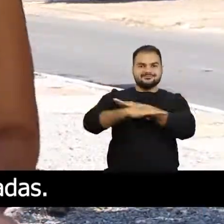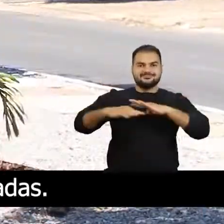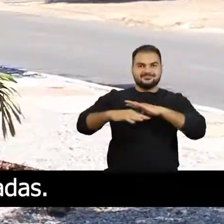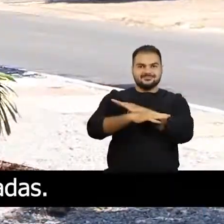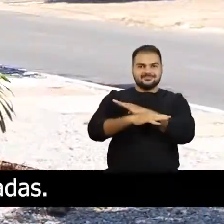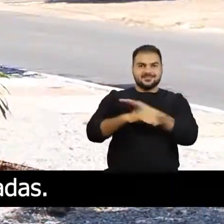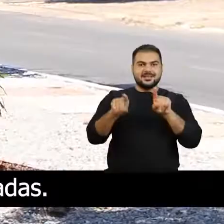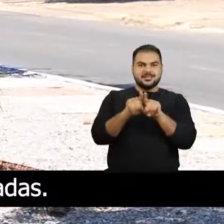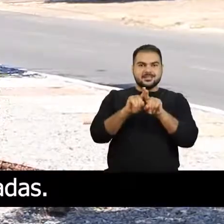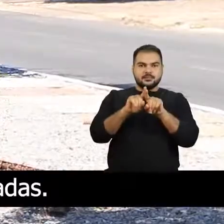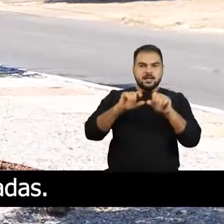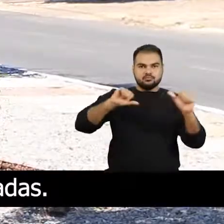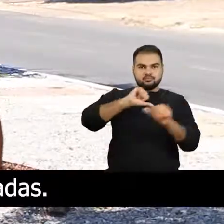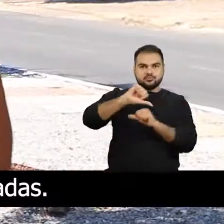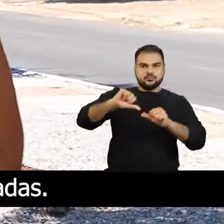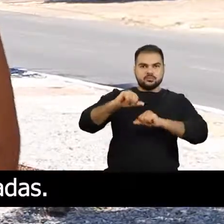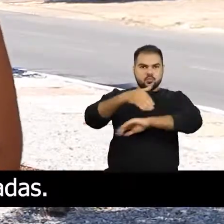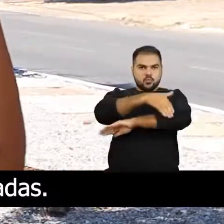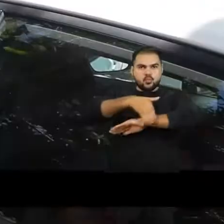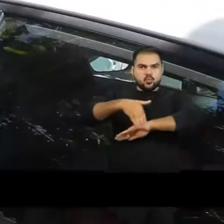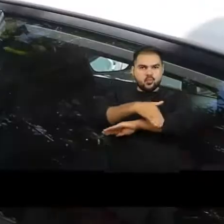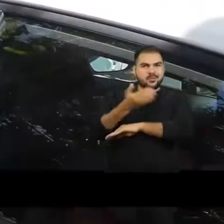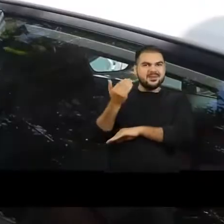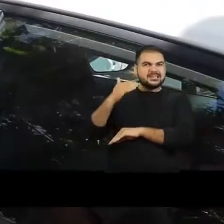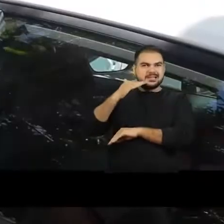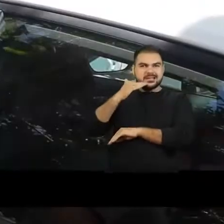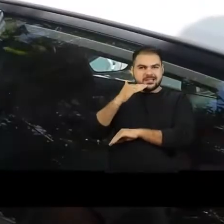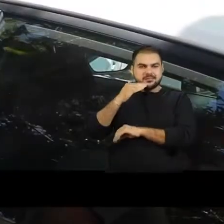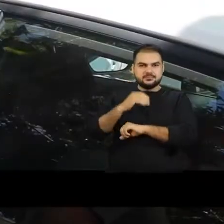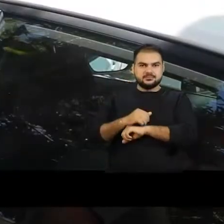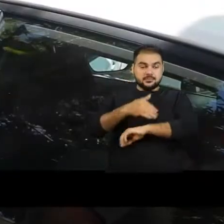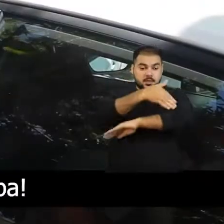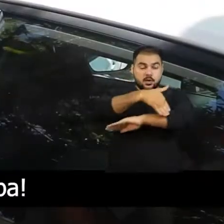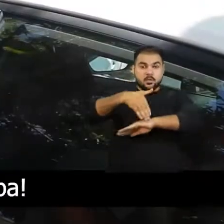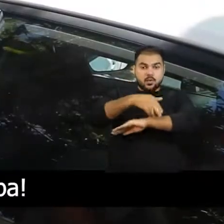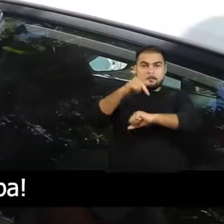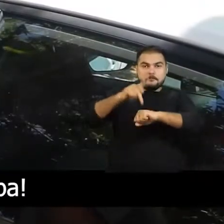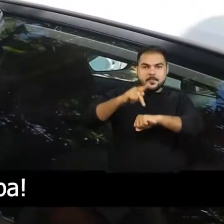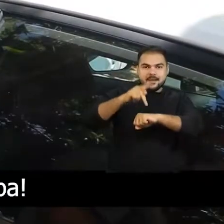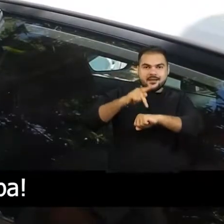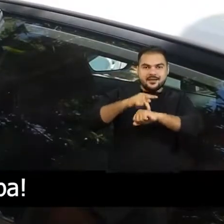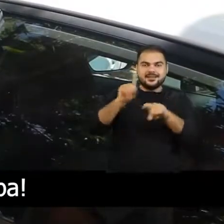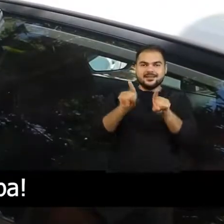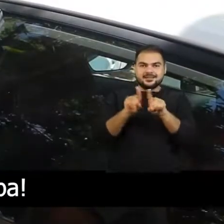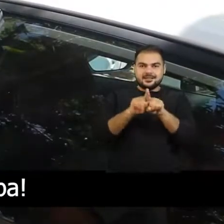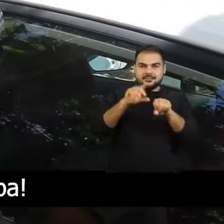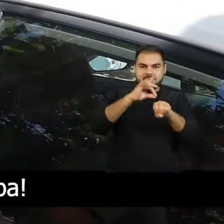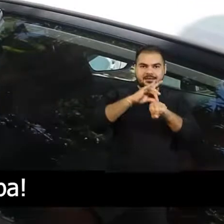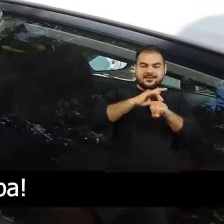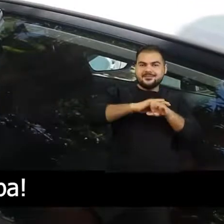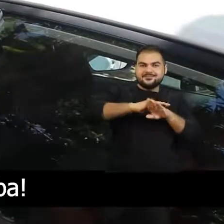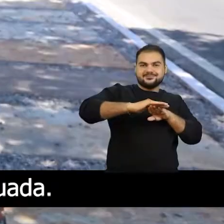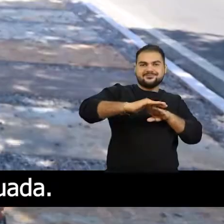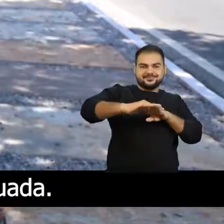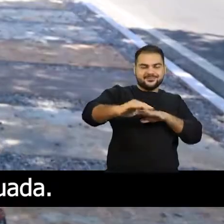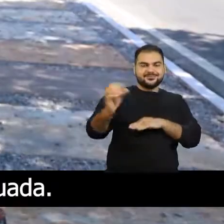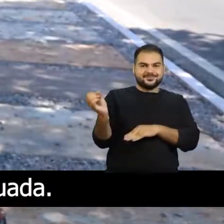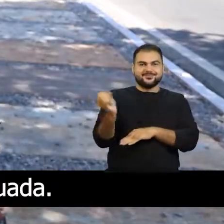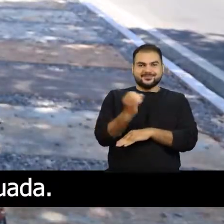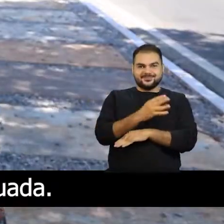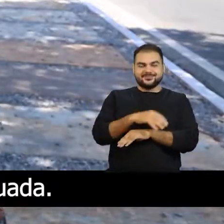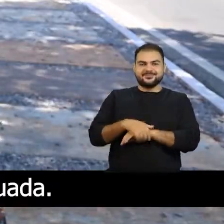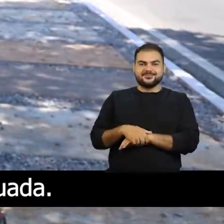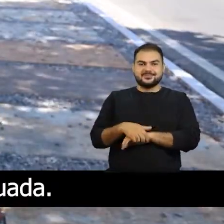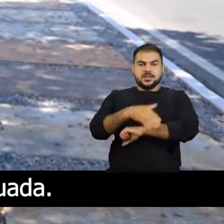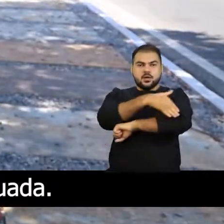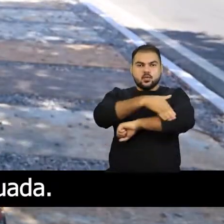recuperou ruas que antes estavam esburacadas. Construiu novos calçamentos e trouxe quilômetros de asfalto para Parnaíba. As vias